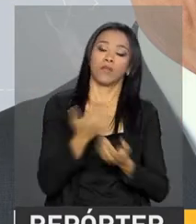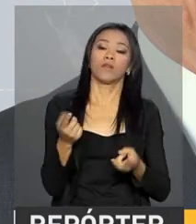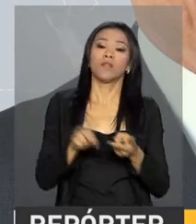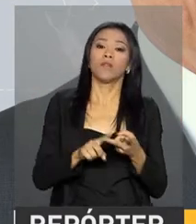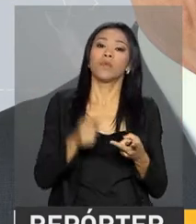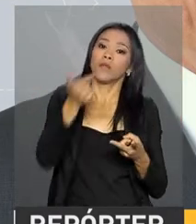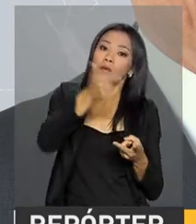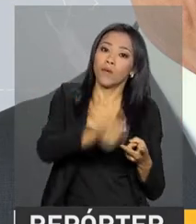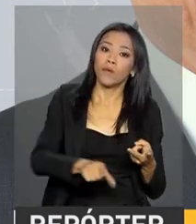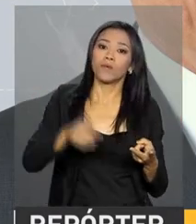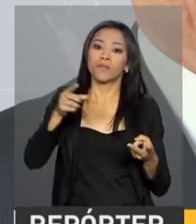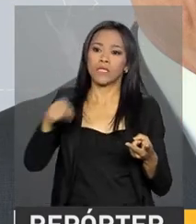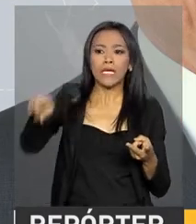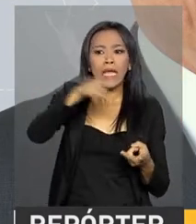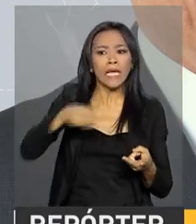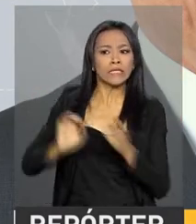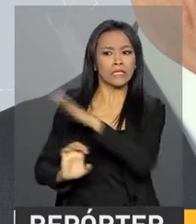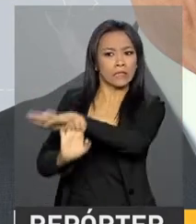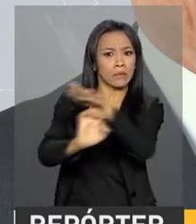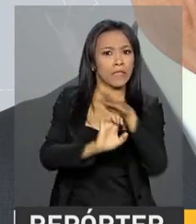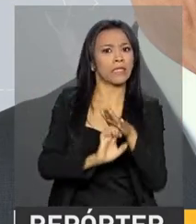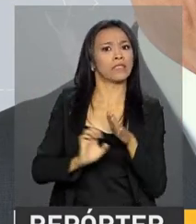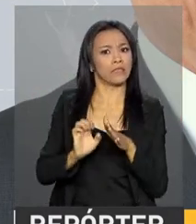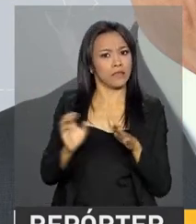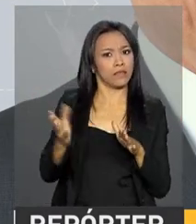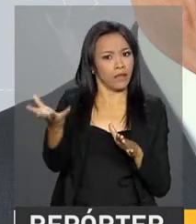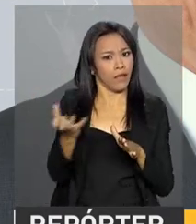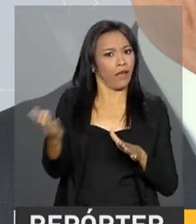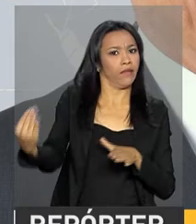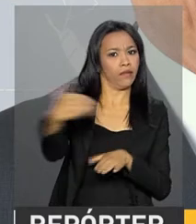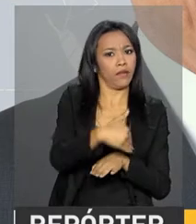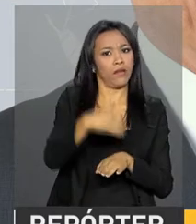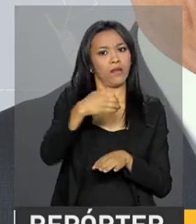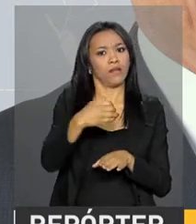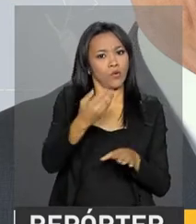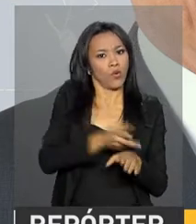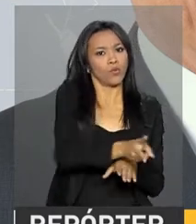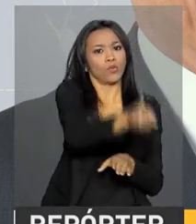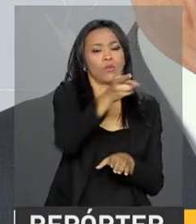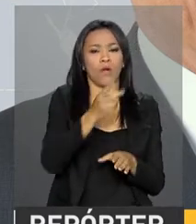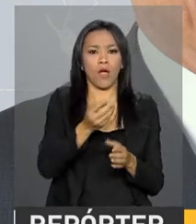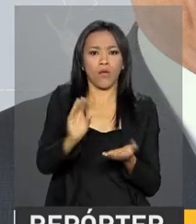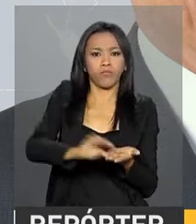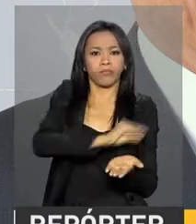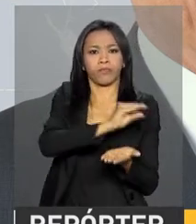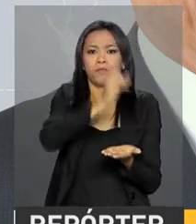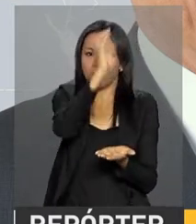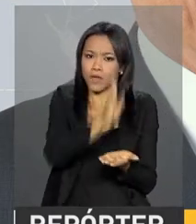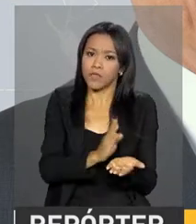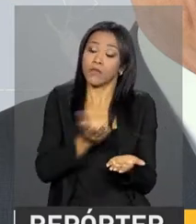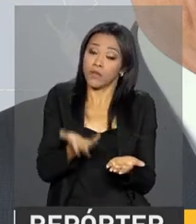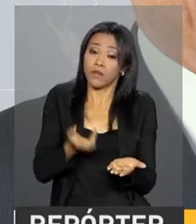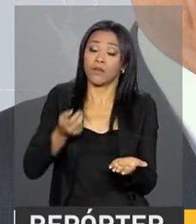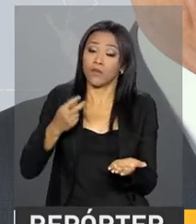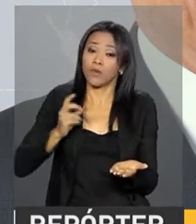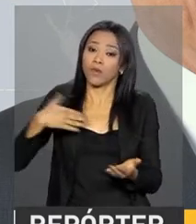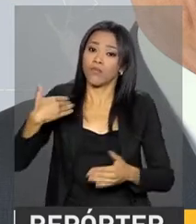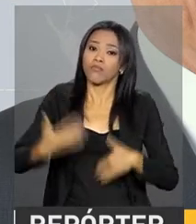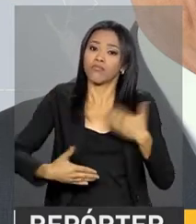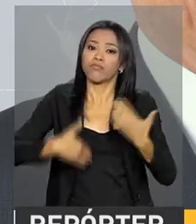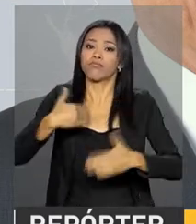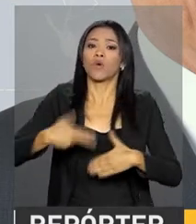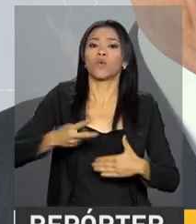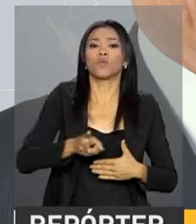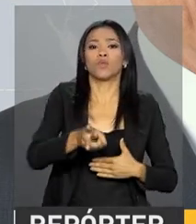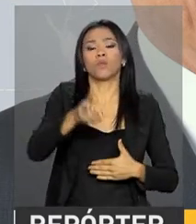vultosas de todos esses empresários estrangeiros que querem investir no Brasil, portanto, dando sequência ao combate